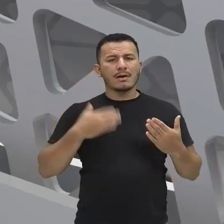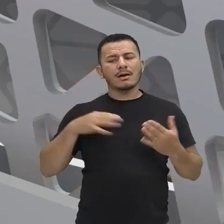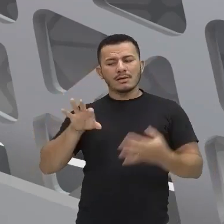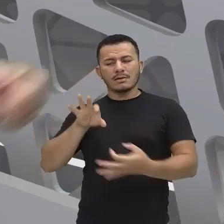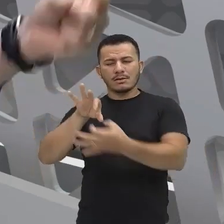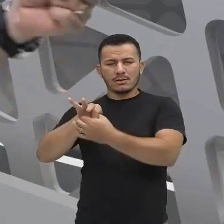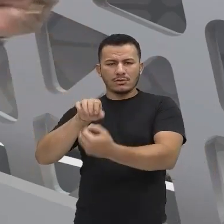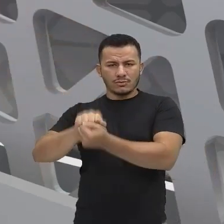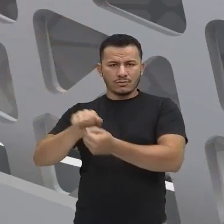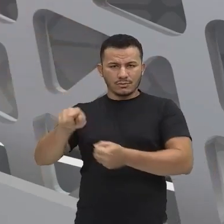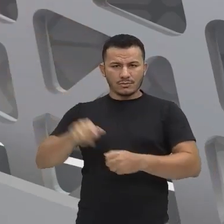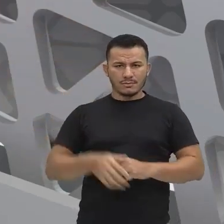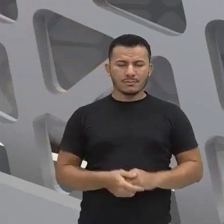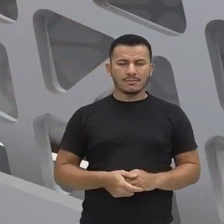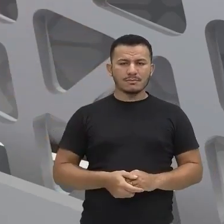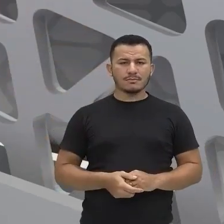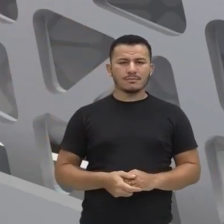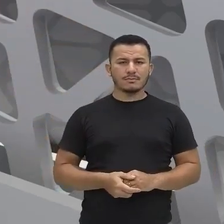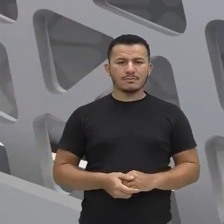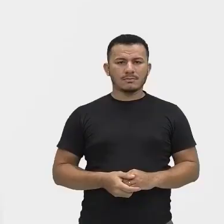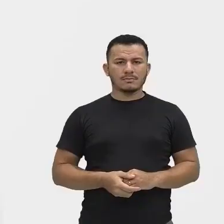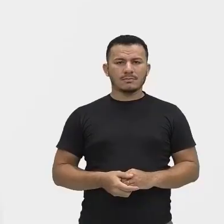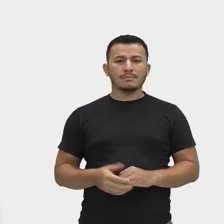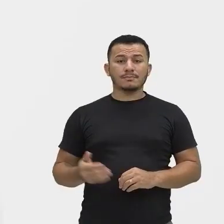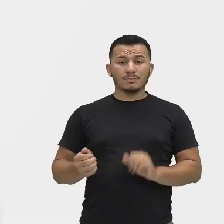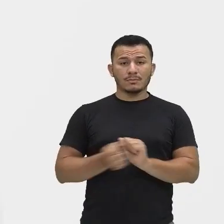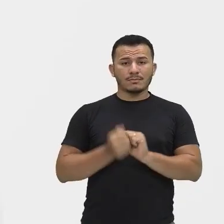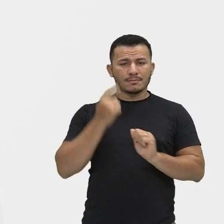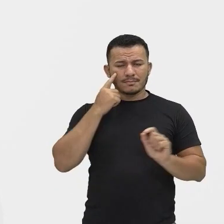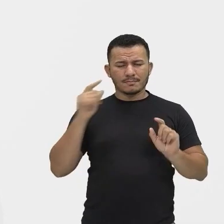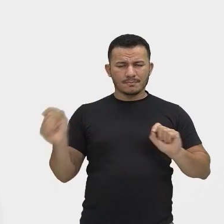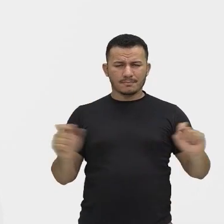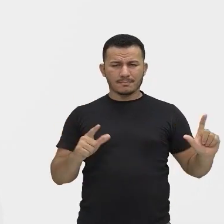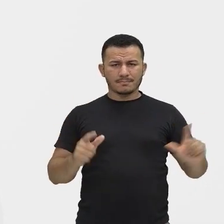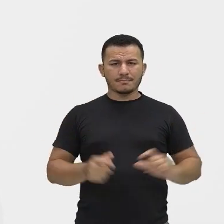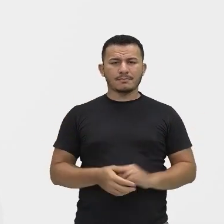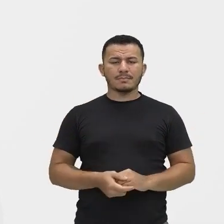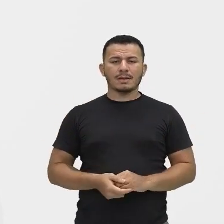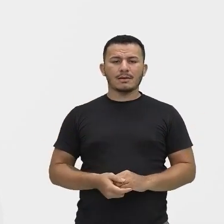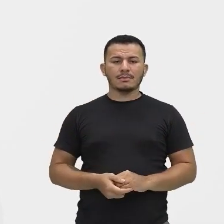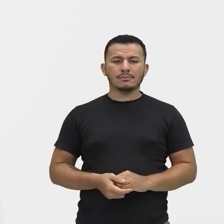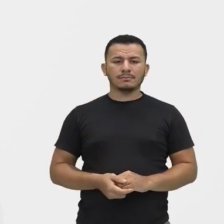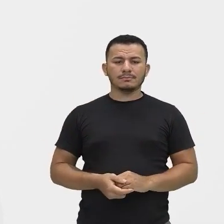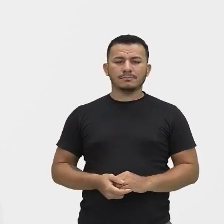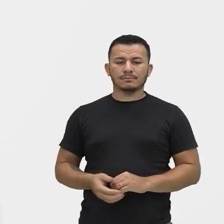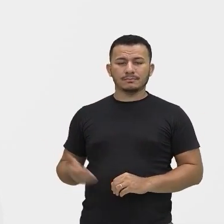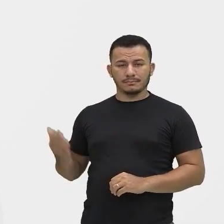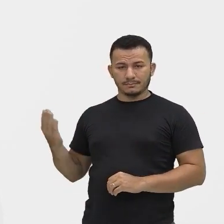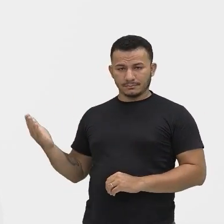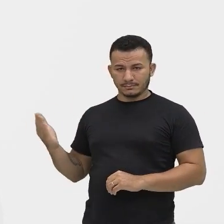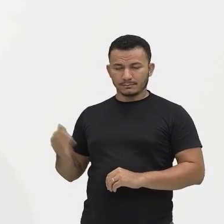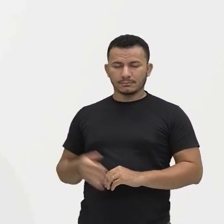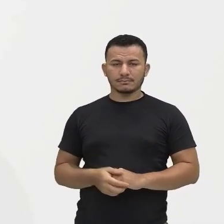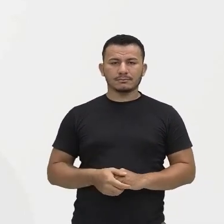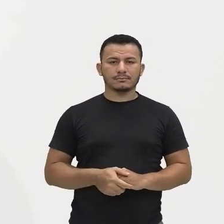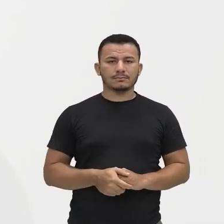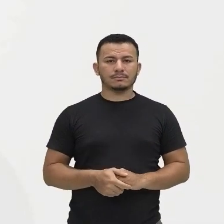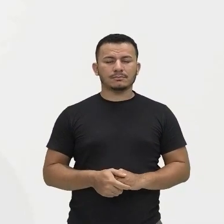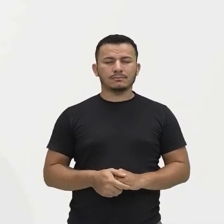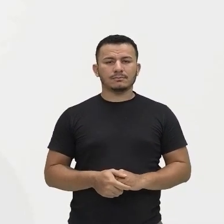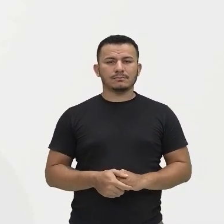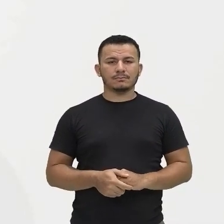ficar, beleza? Continua, me segue, vem comigo. Então agora nós temos o seguinte,